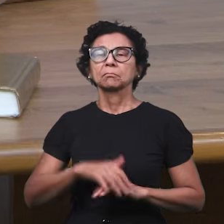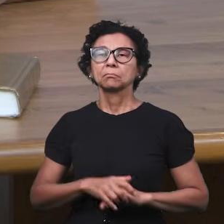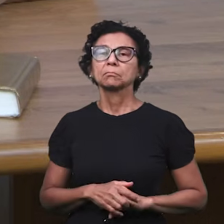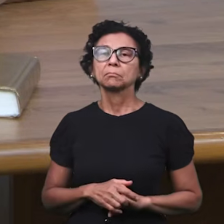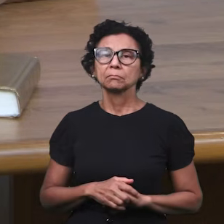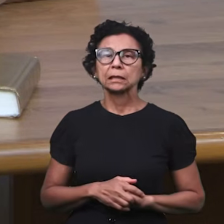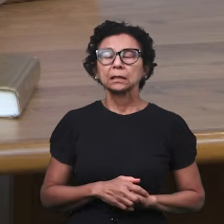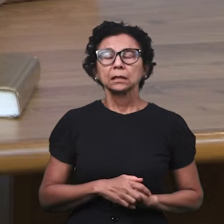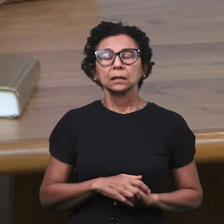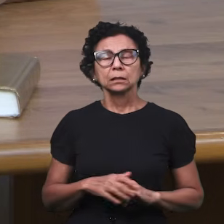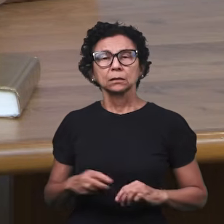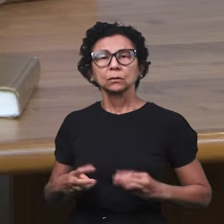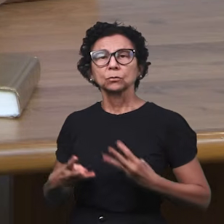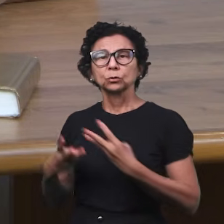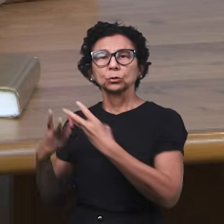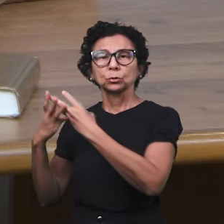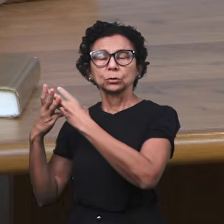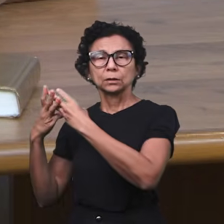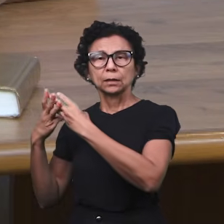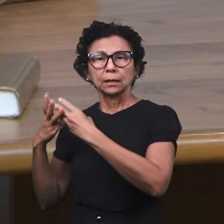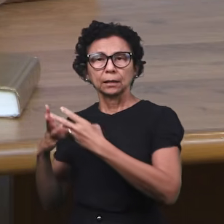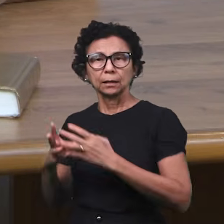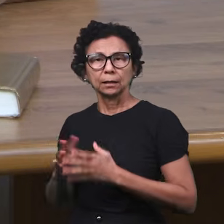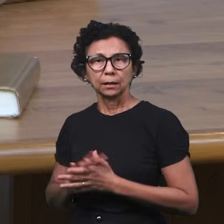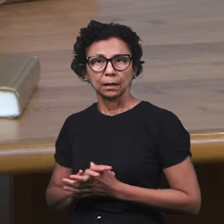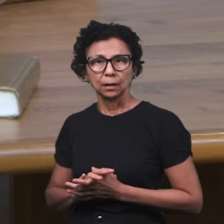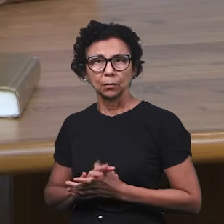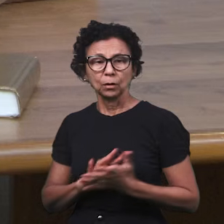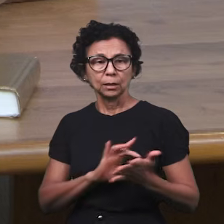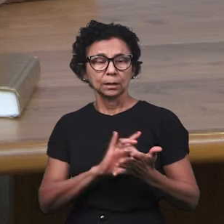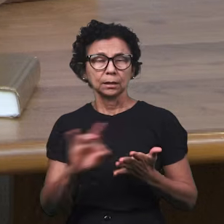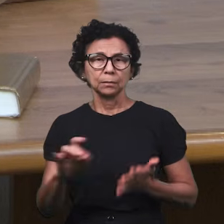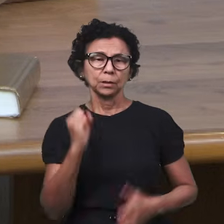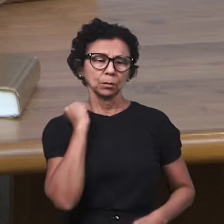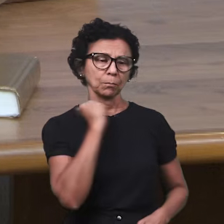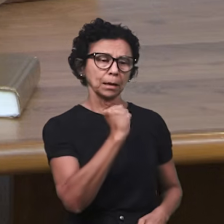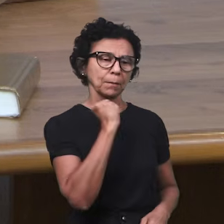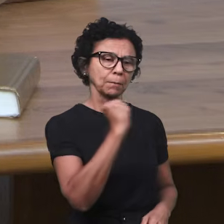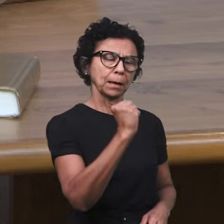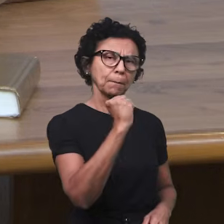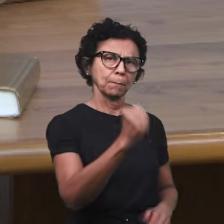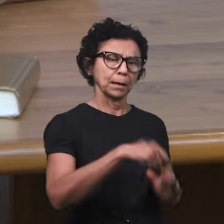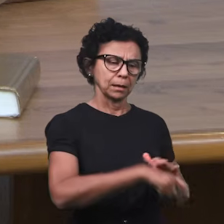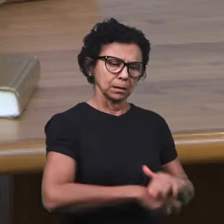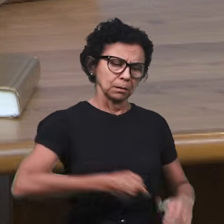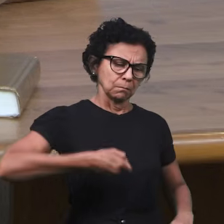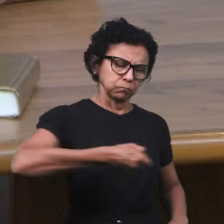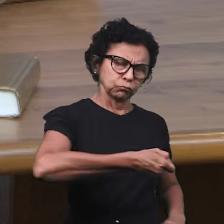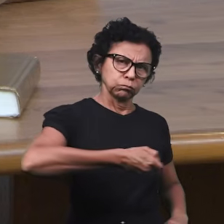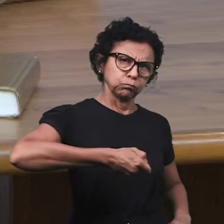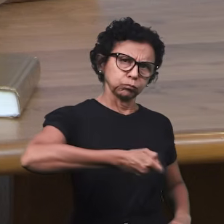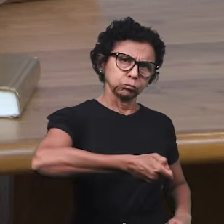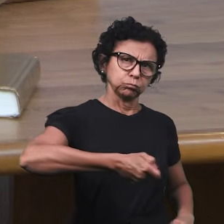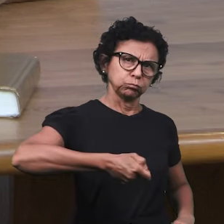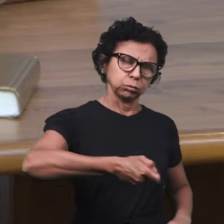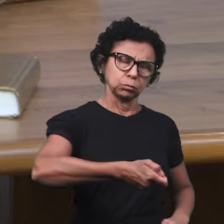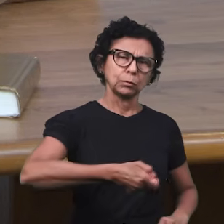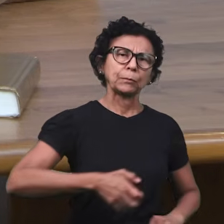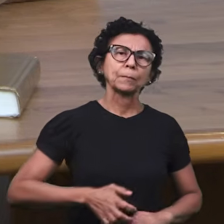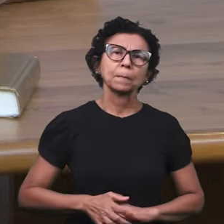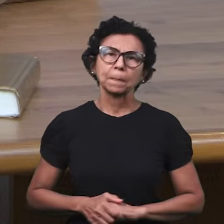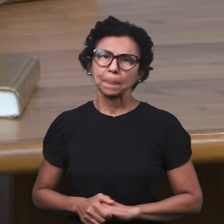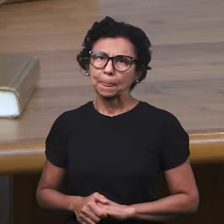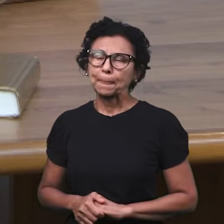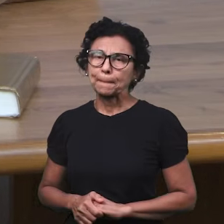a todos os seus inimigos a golpes de espada e com matança e com destruição, e fizeram dos